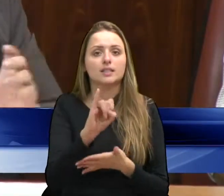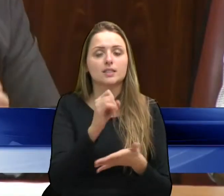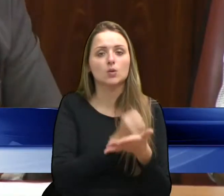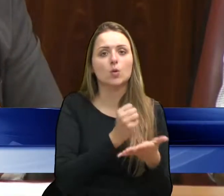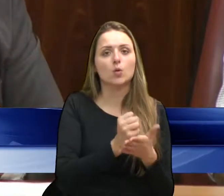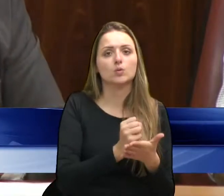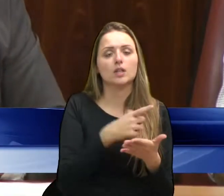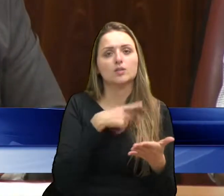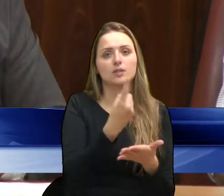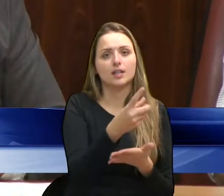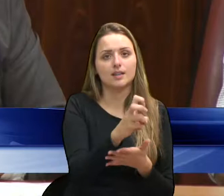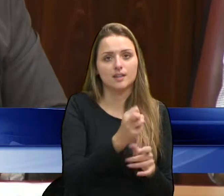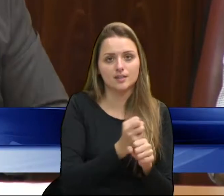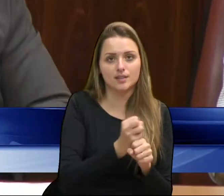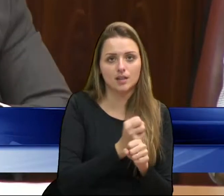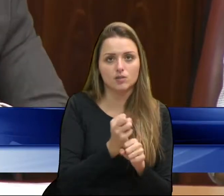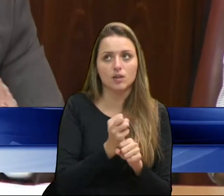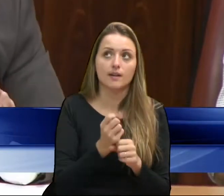7º houve um problema